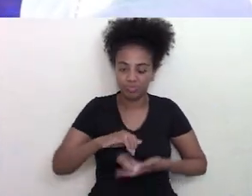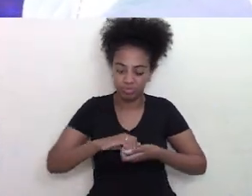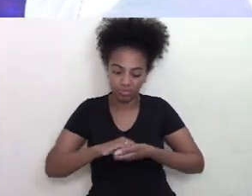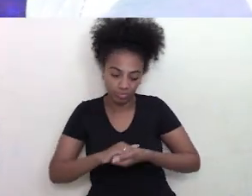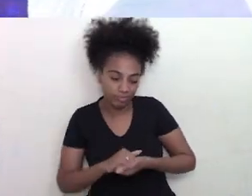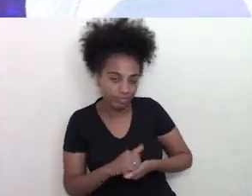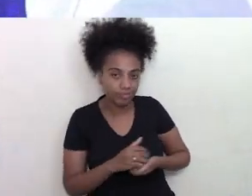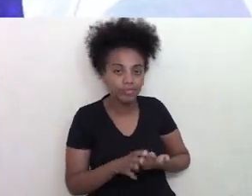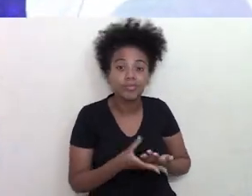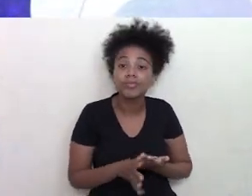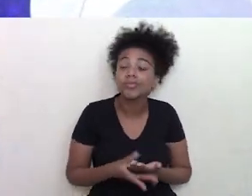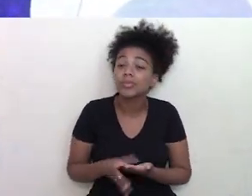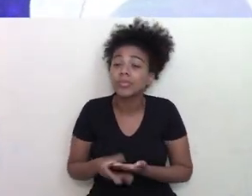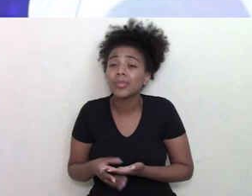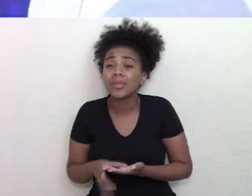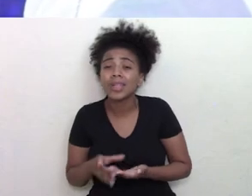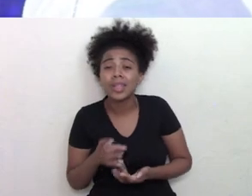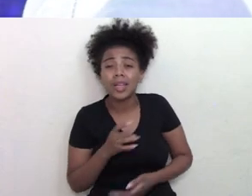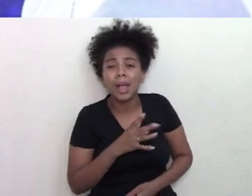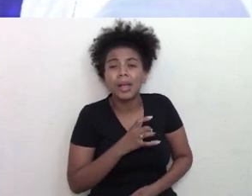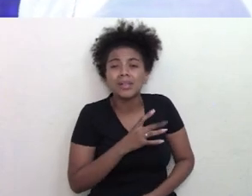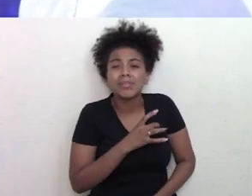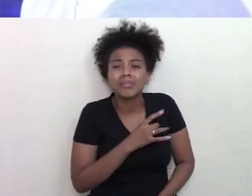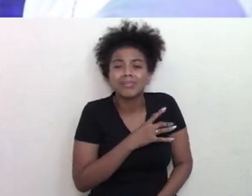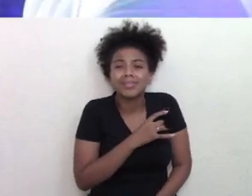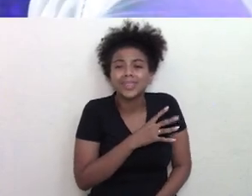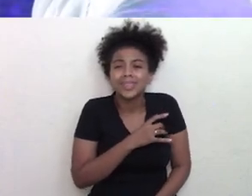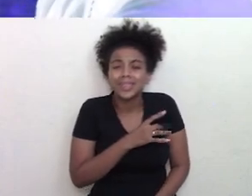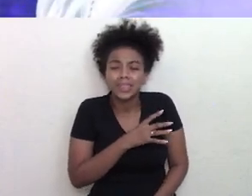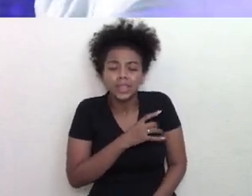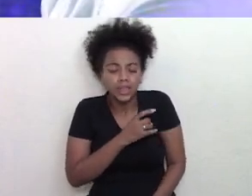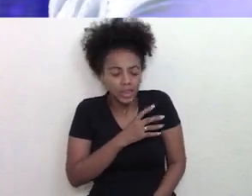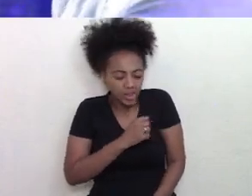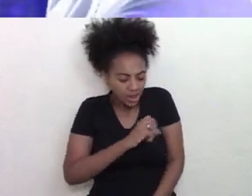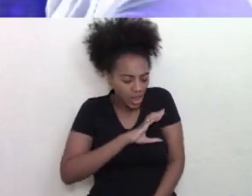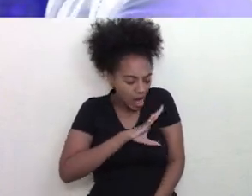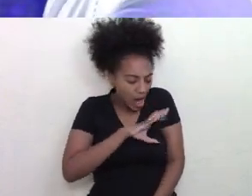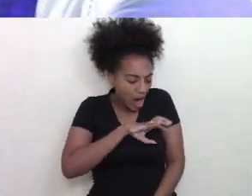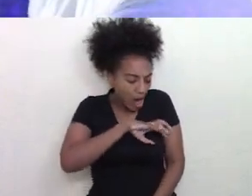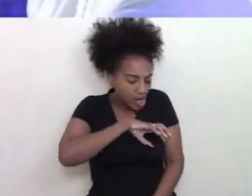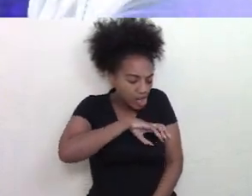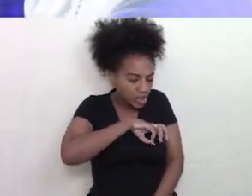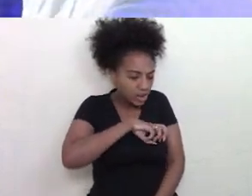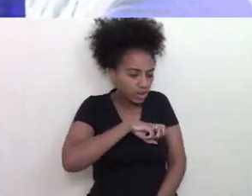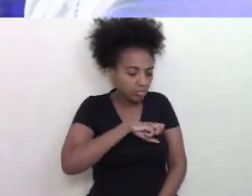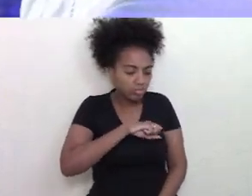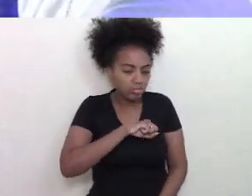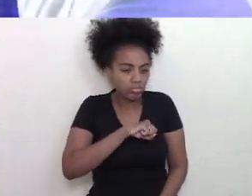Disso. Só que eu tenho muito medo de me apaixonar.